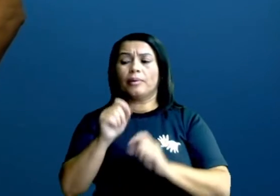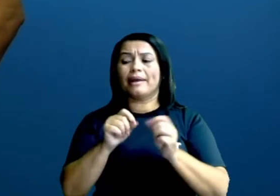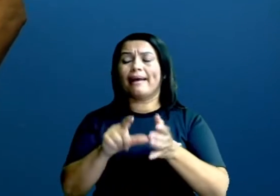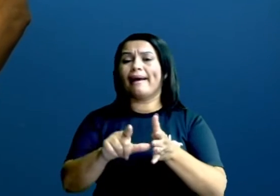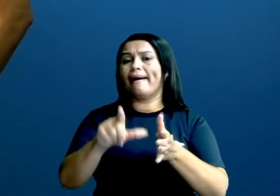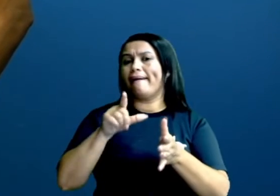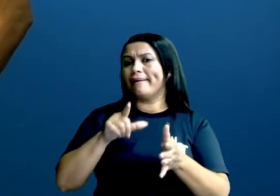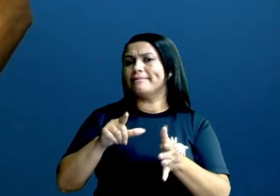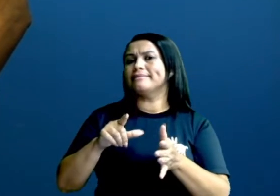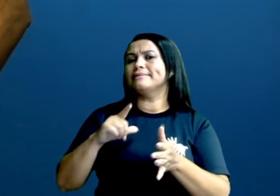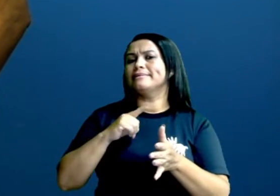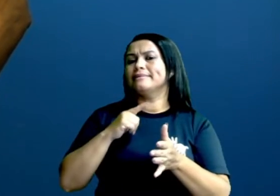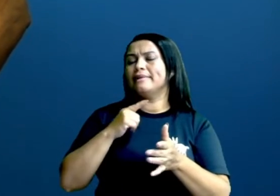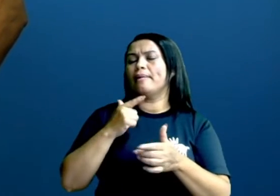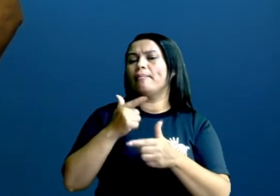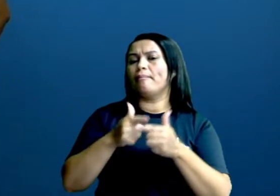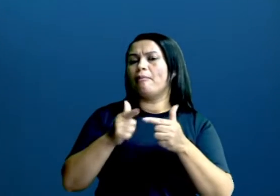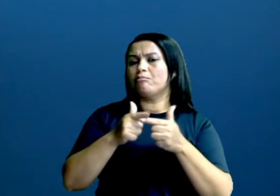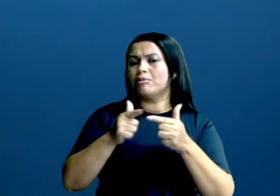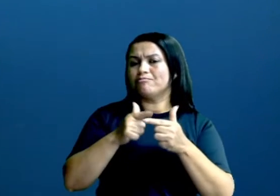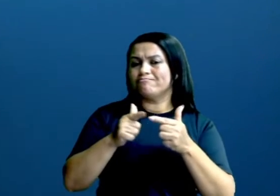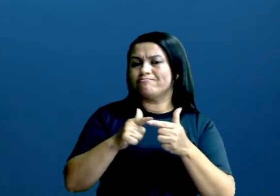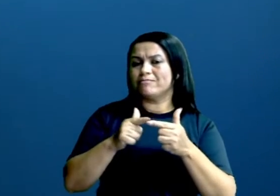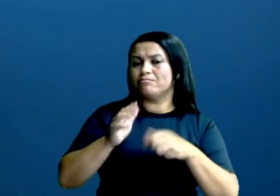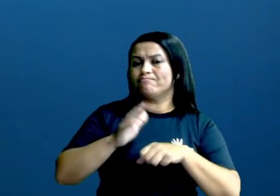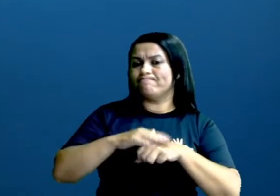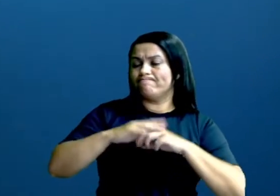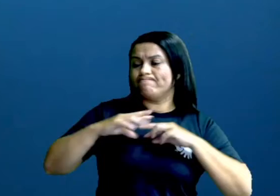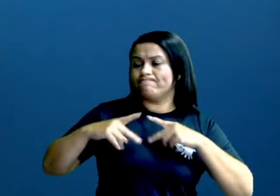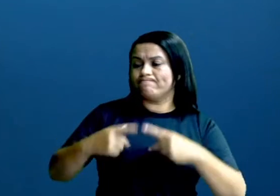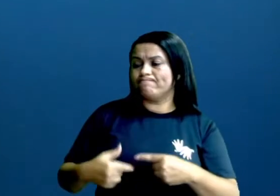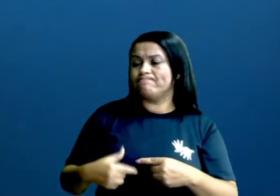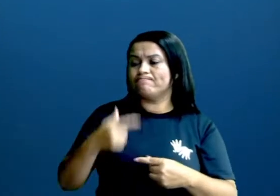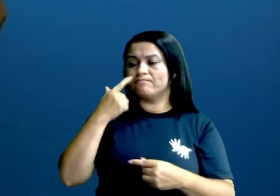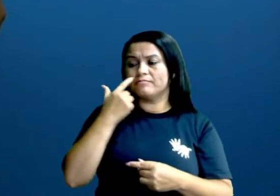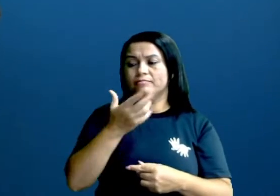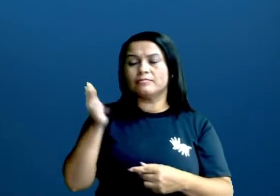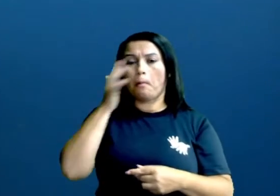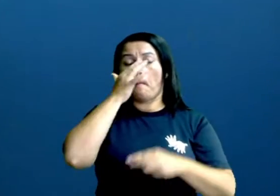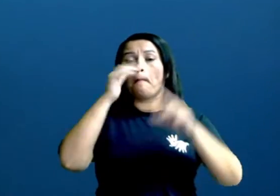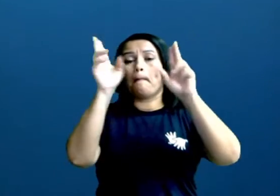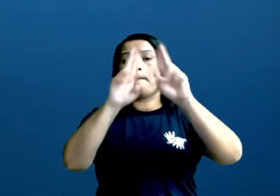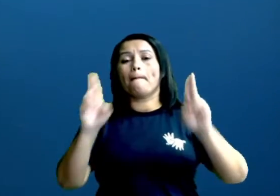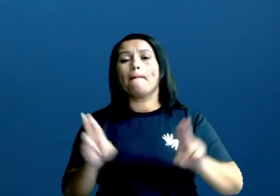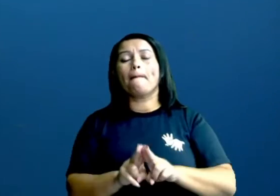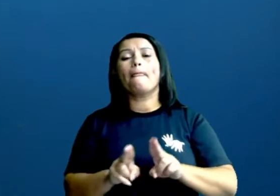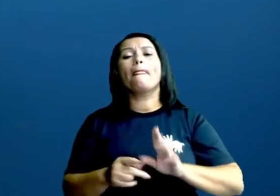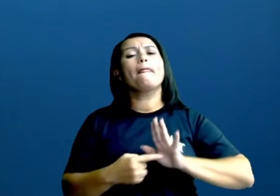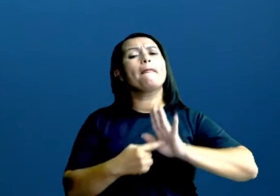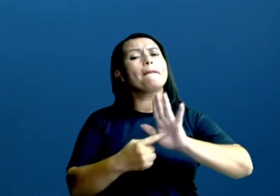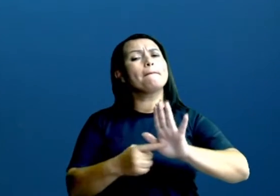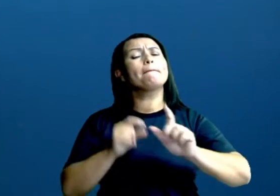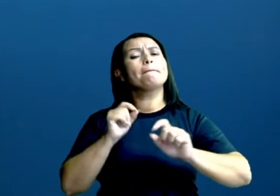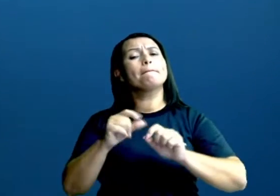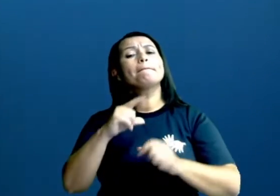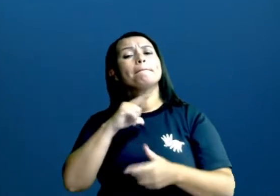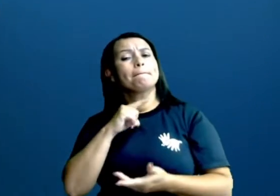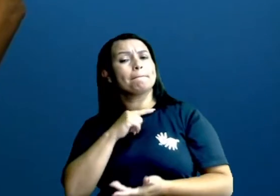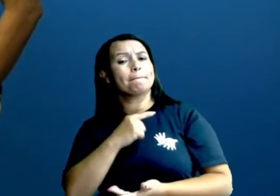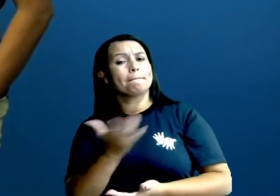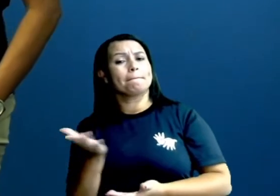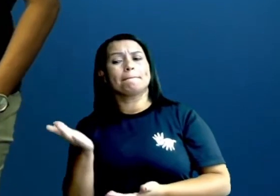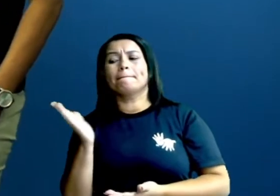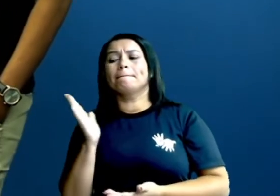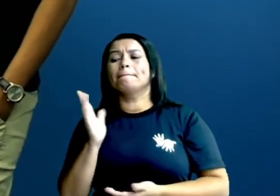antes de sofrer impactos gerados pela ação humana, e aqui, né, um mapa recente que mostra exatamente o que teria restado,